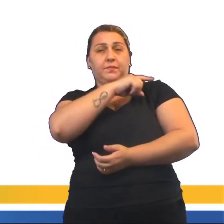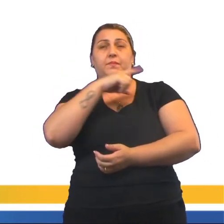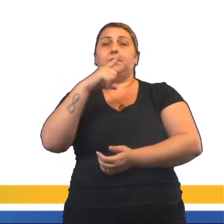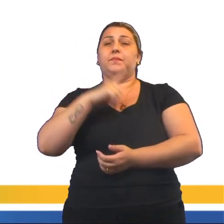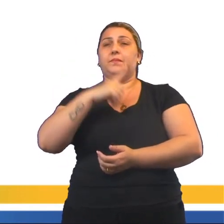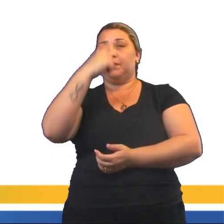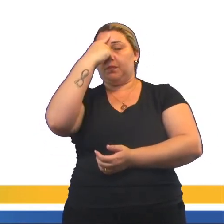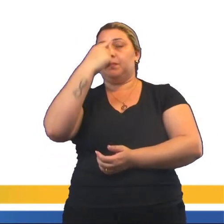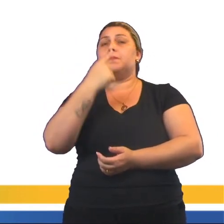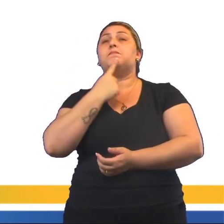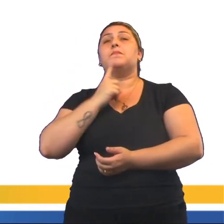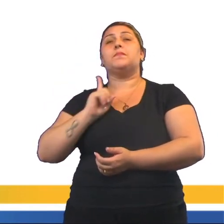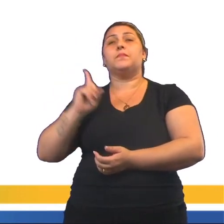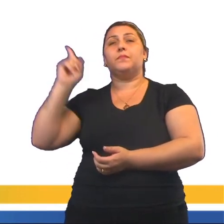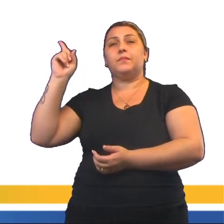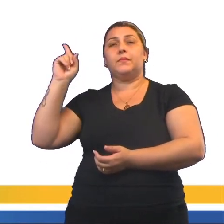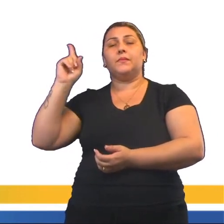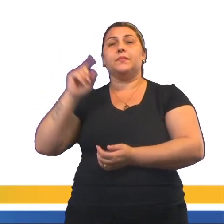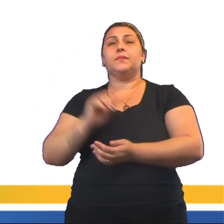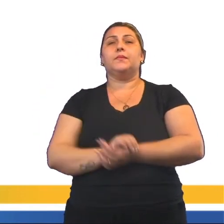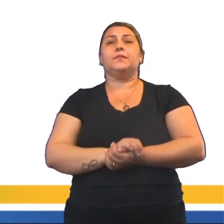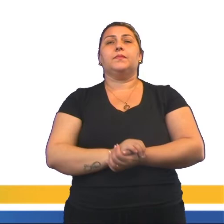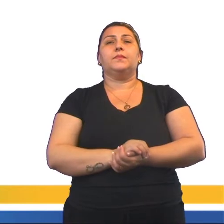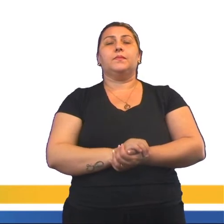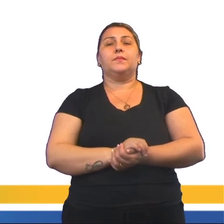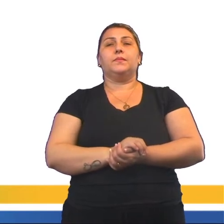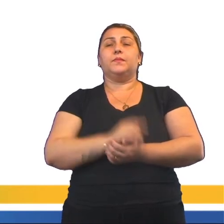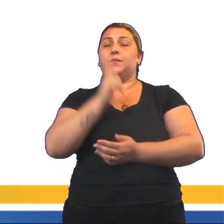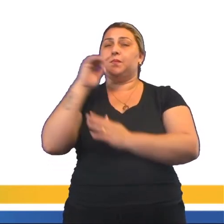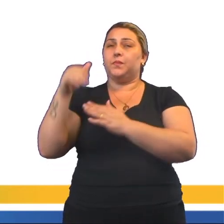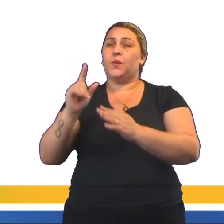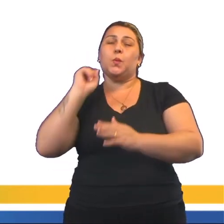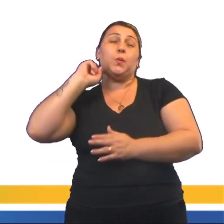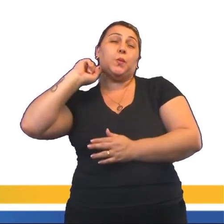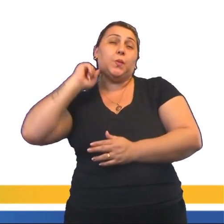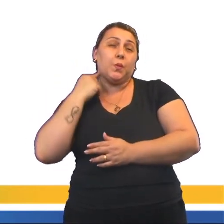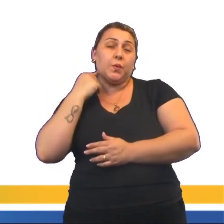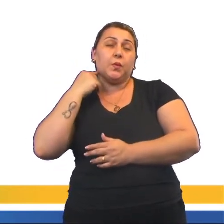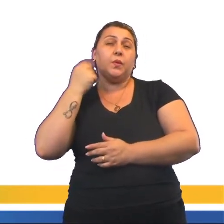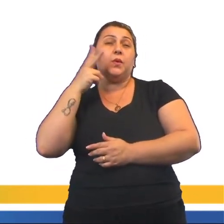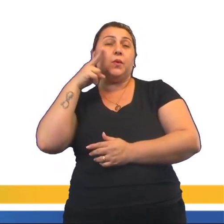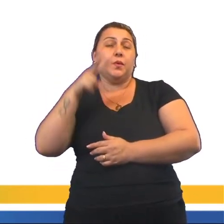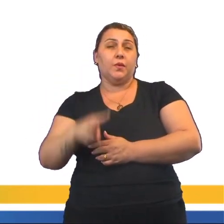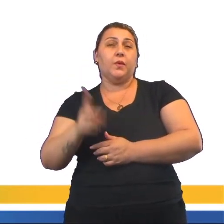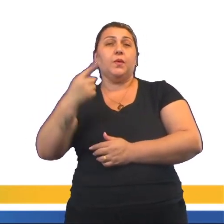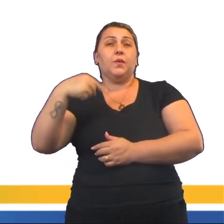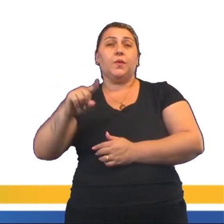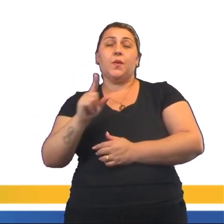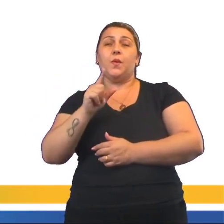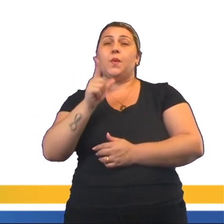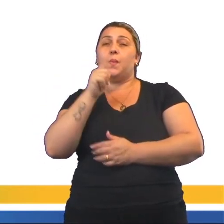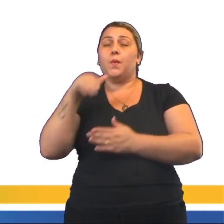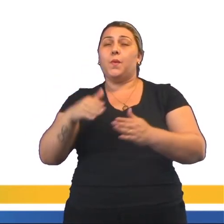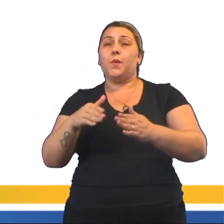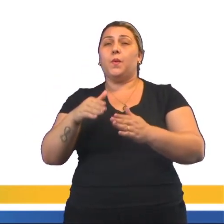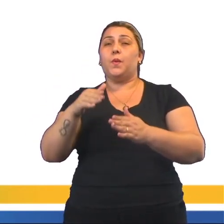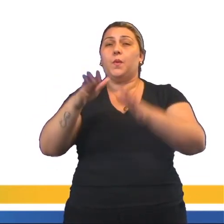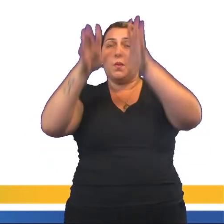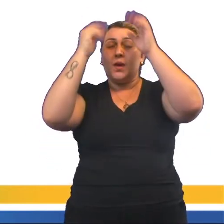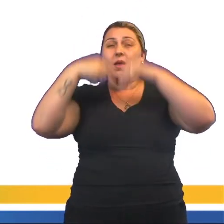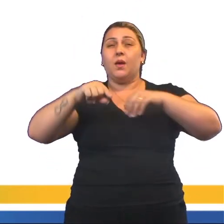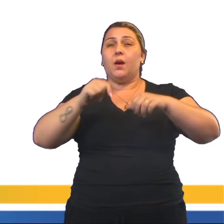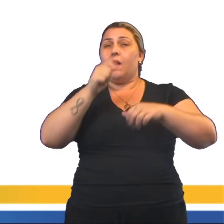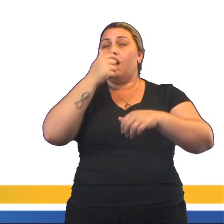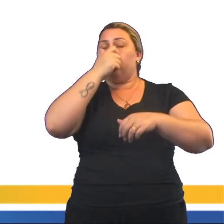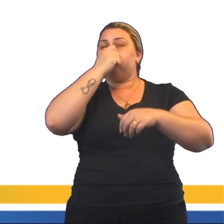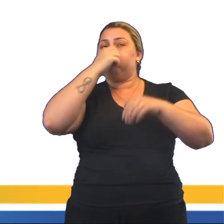uma figura que fala muito a respeito disso. Nossos rios são muito poluídos. Se você pegar e for no Rio Acre depois de uma enchente,